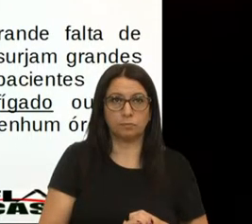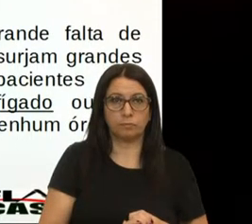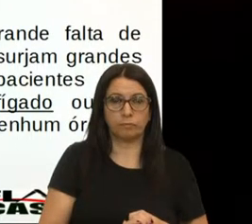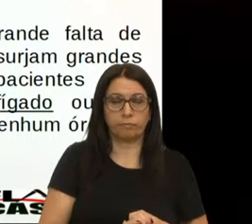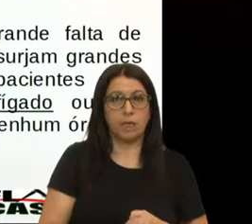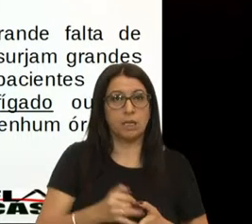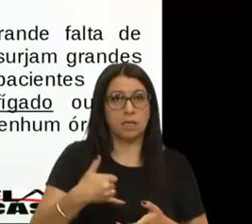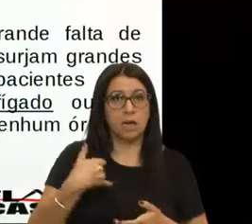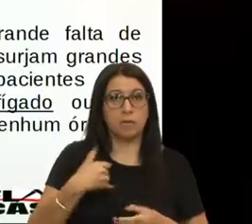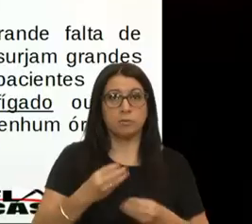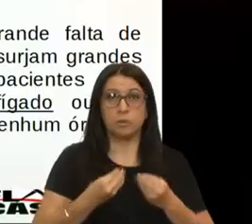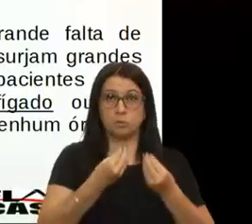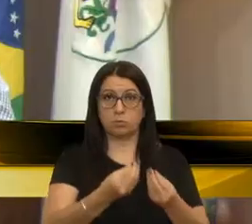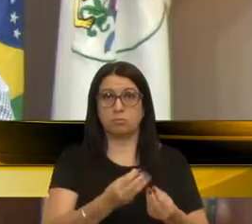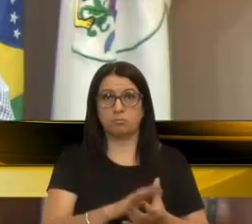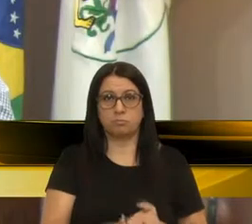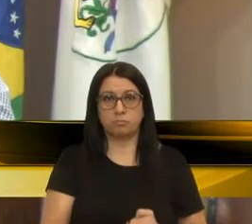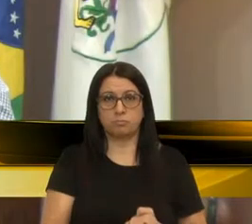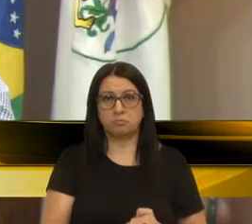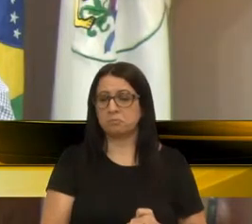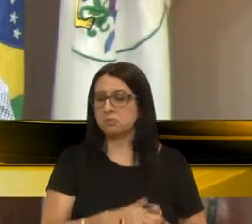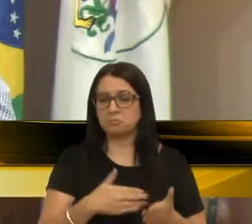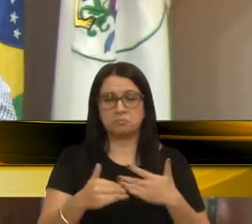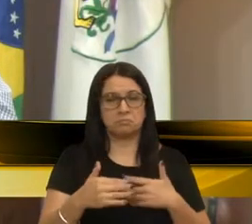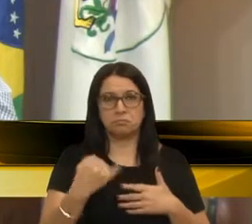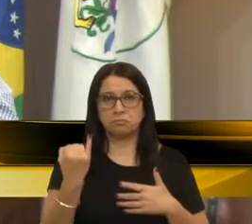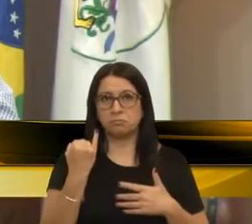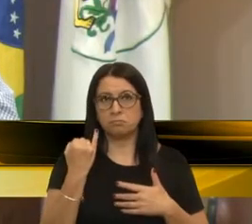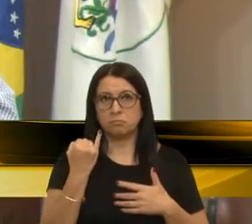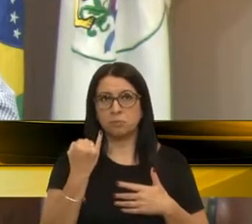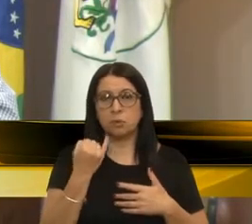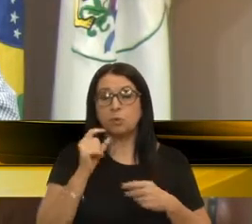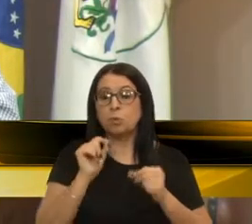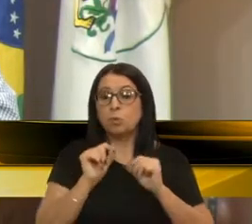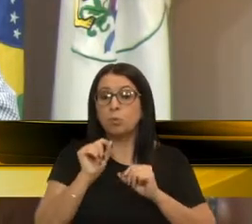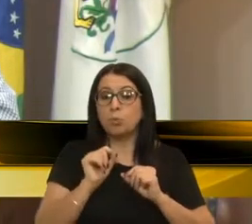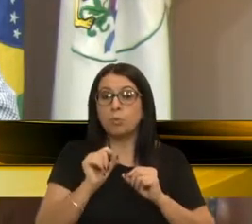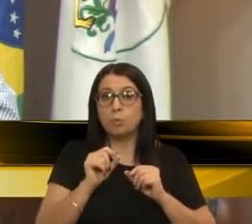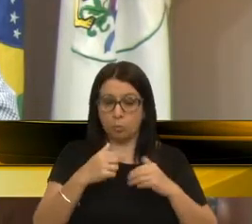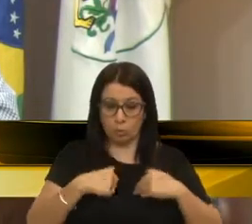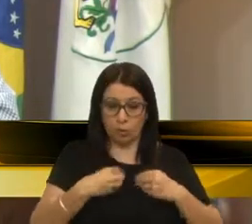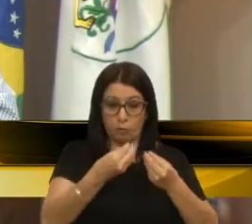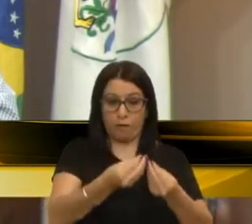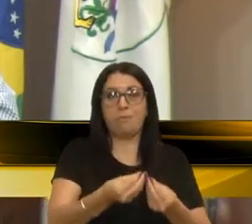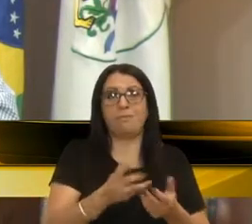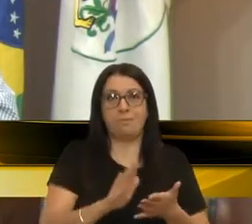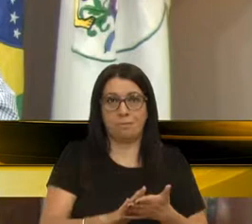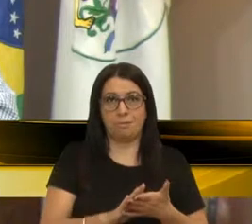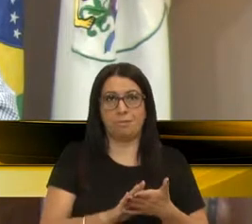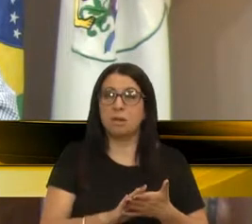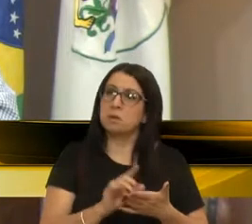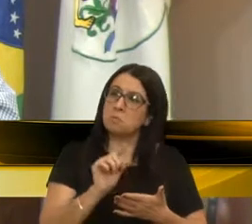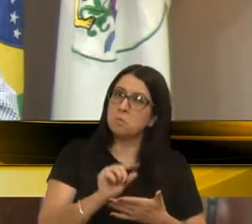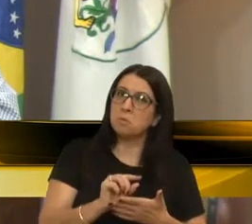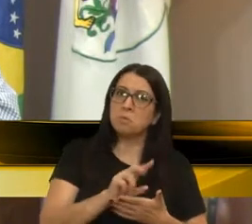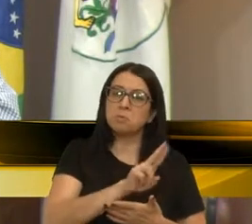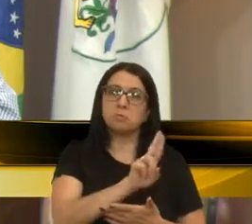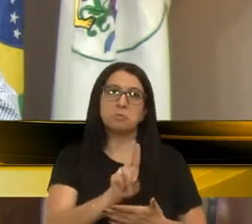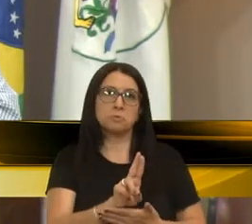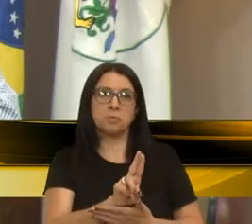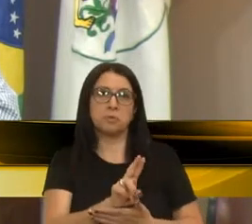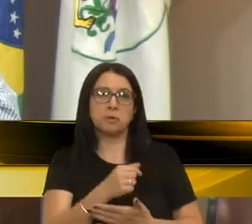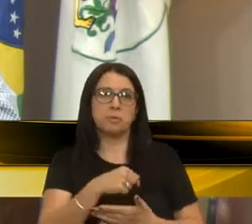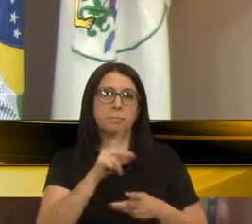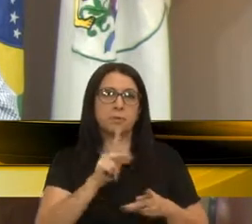A idade do doador é menos importante do que o estado do órgão a ser doado. No entanto, é raro serem utilizados órgãos